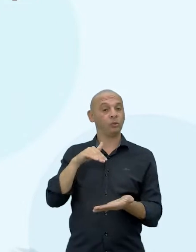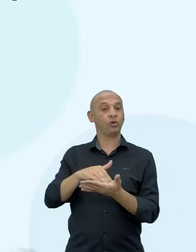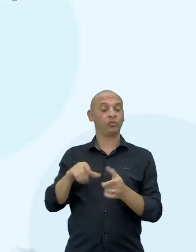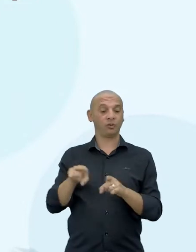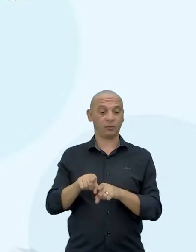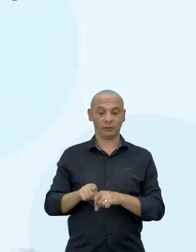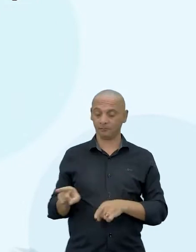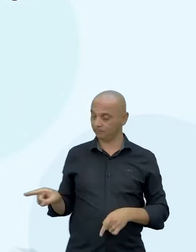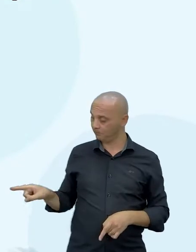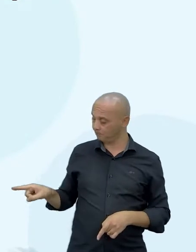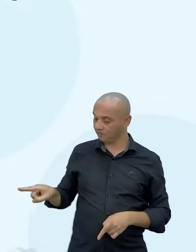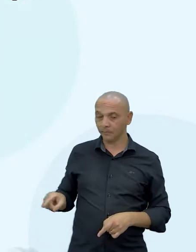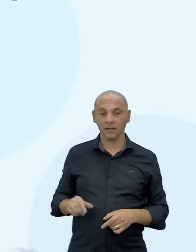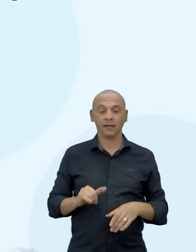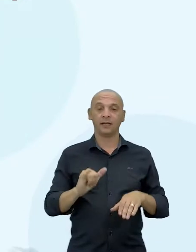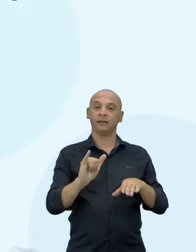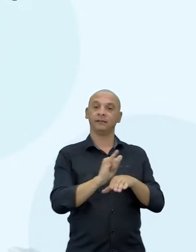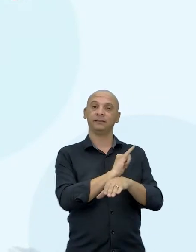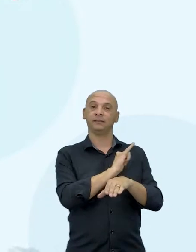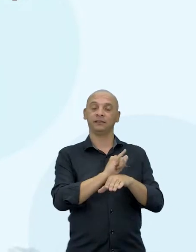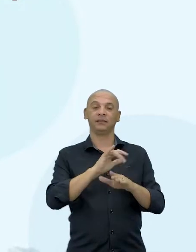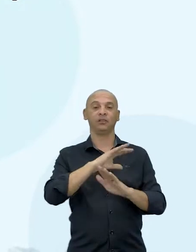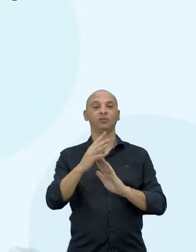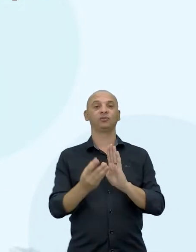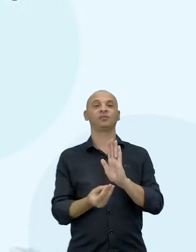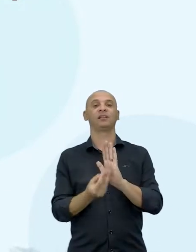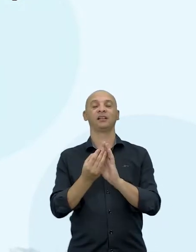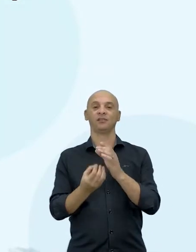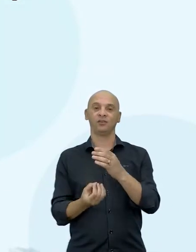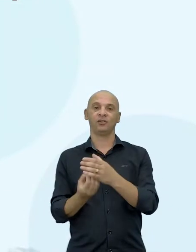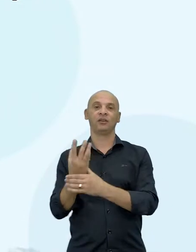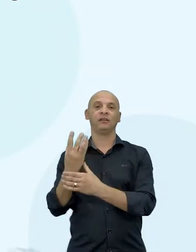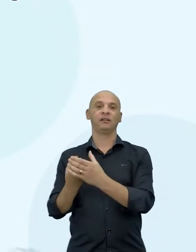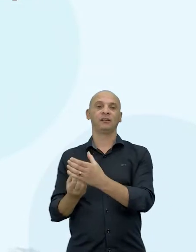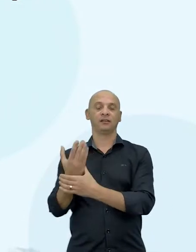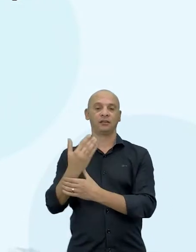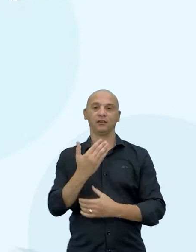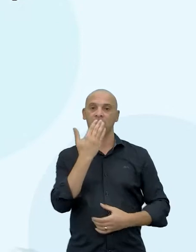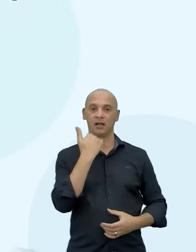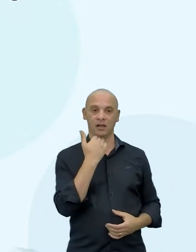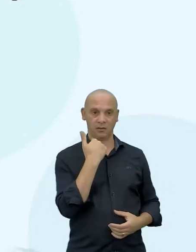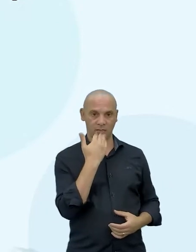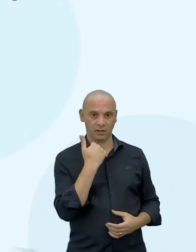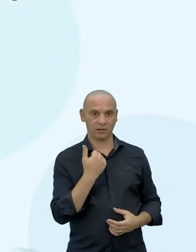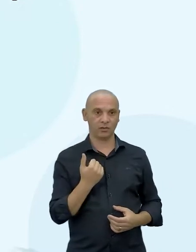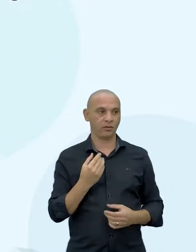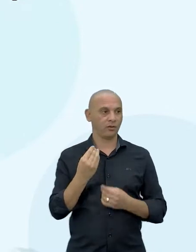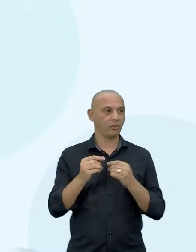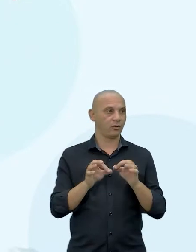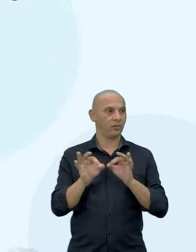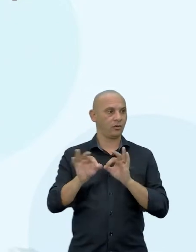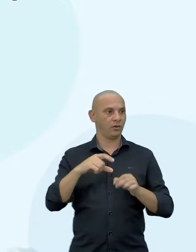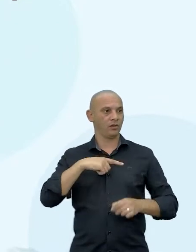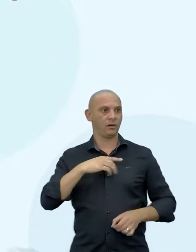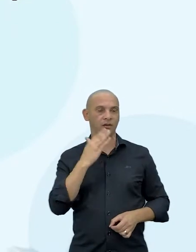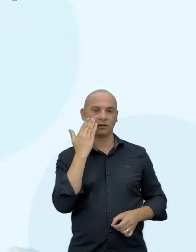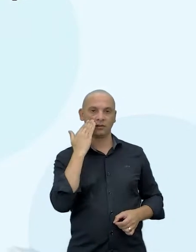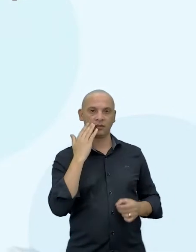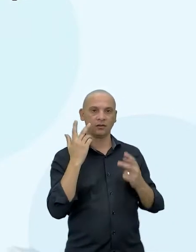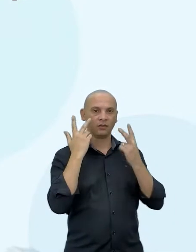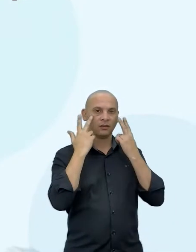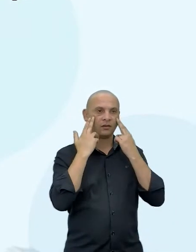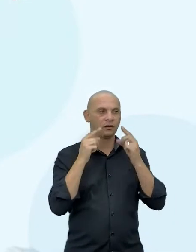gratuita ou mais baratos na sua região sobre esse tema? E, por último, a gente tem aqui alternativas sustentáveis de